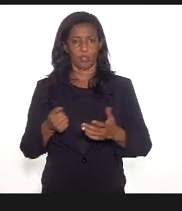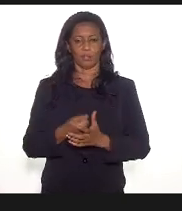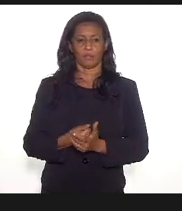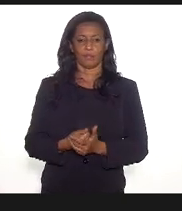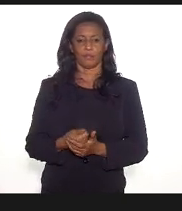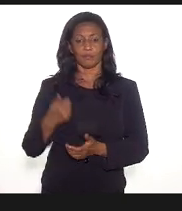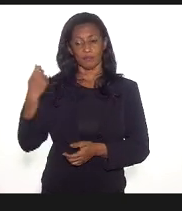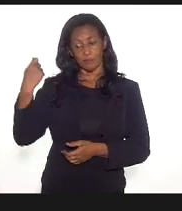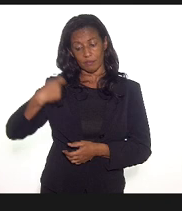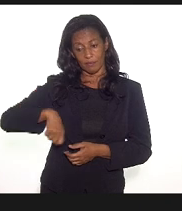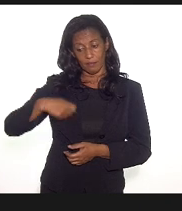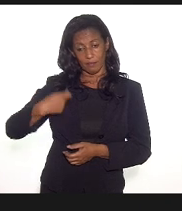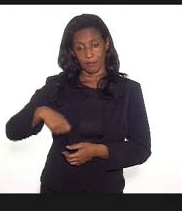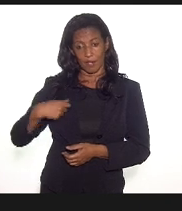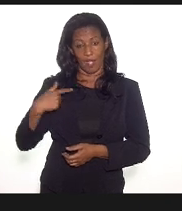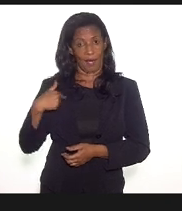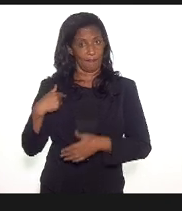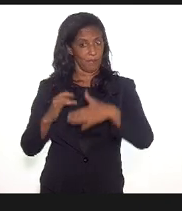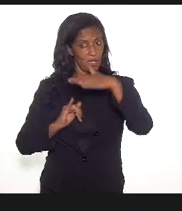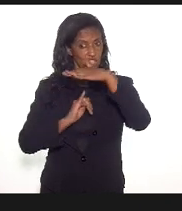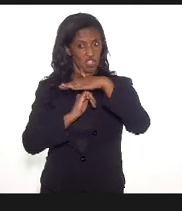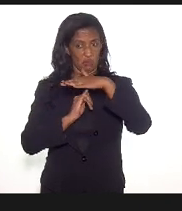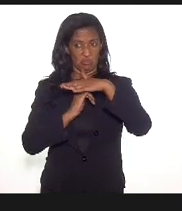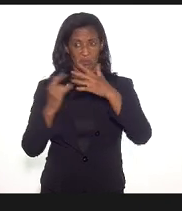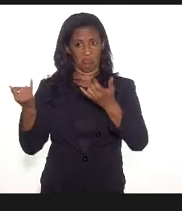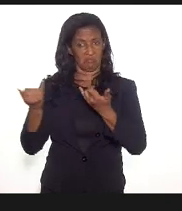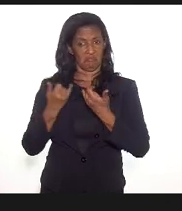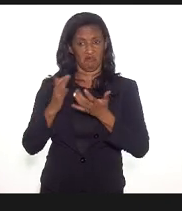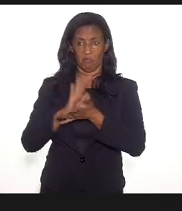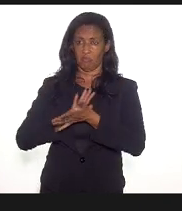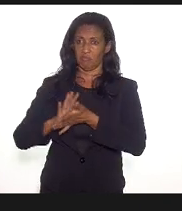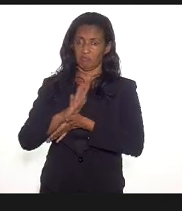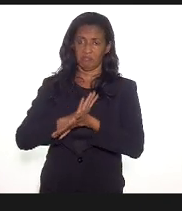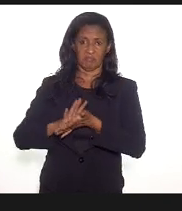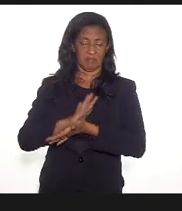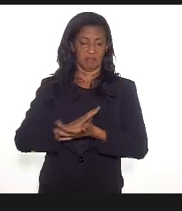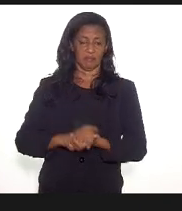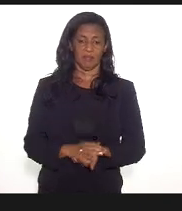que você fez. A minha instituição não nos acionou para perguntar com respeito a